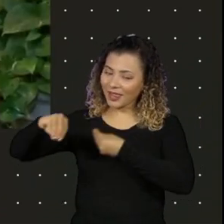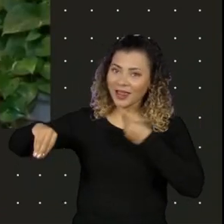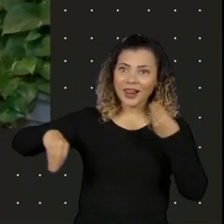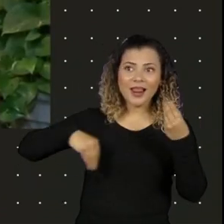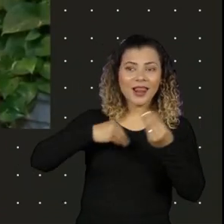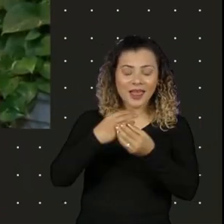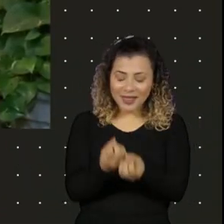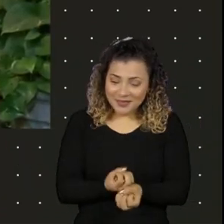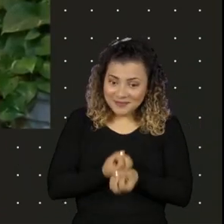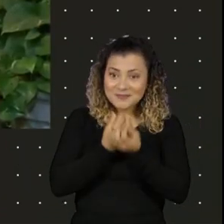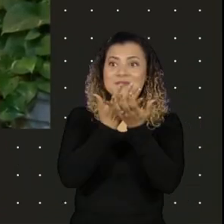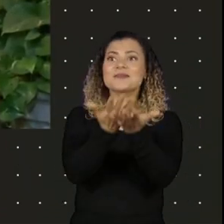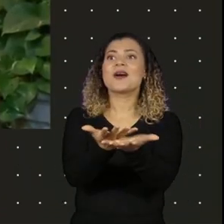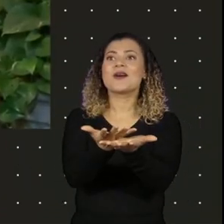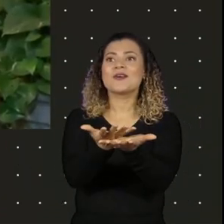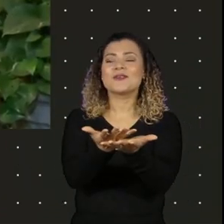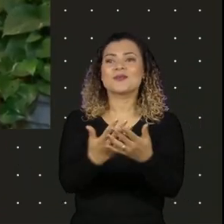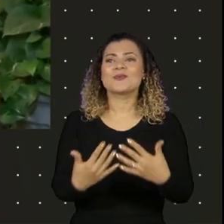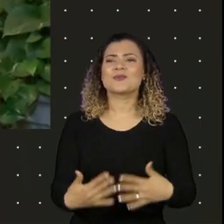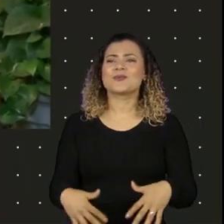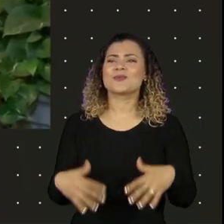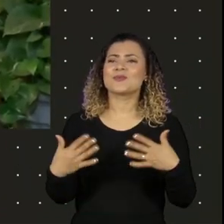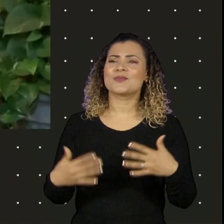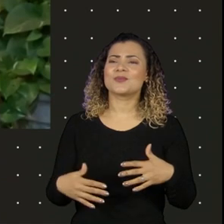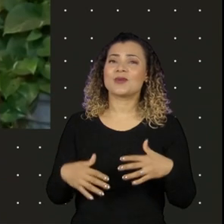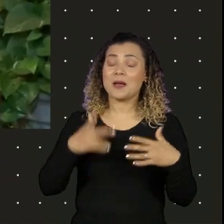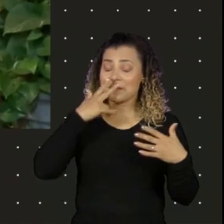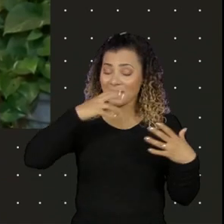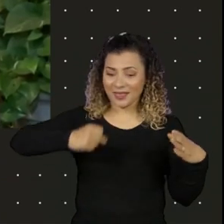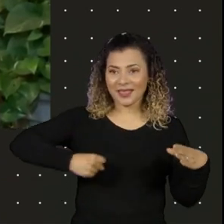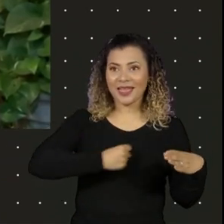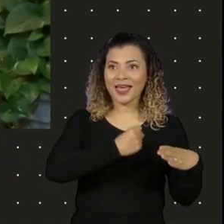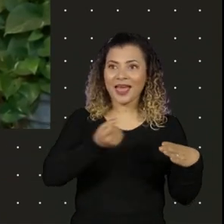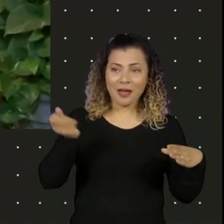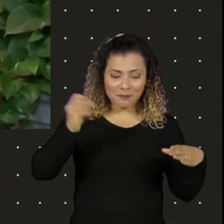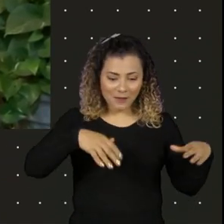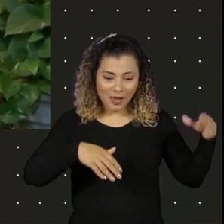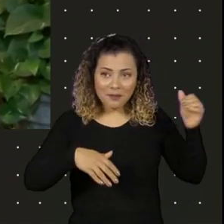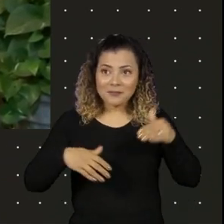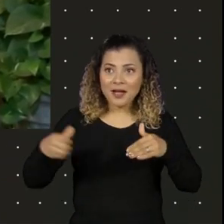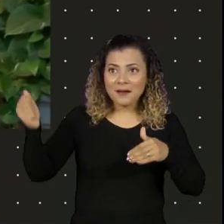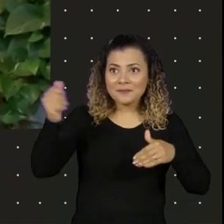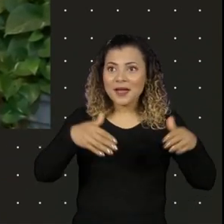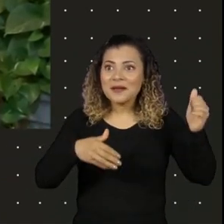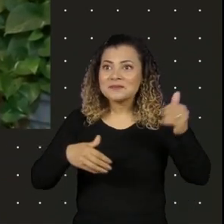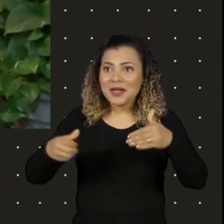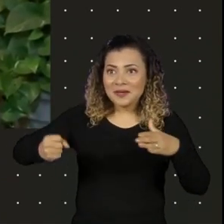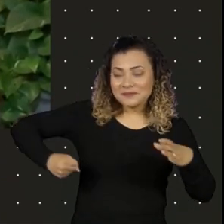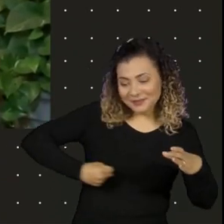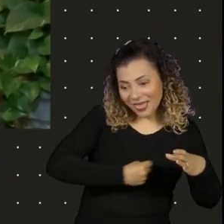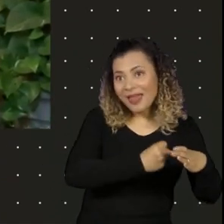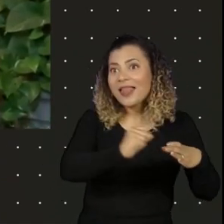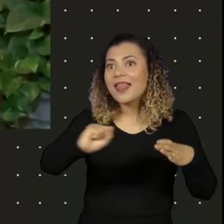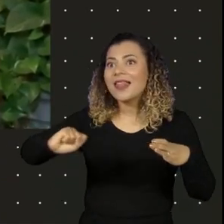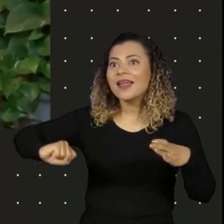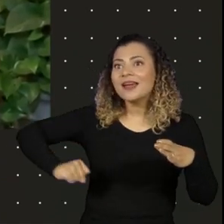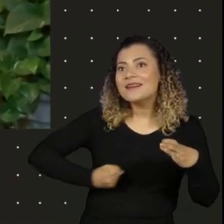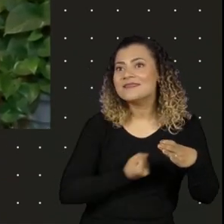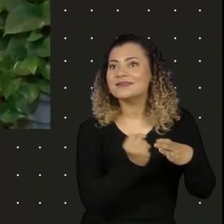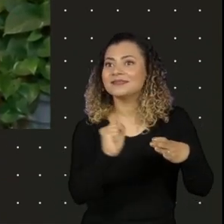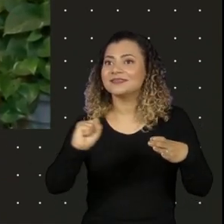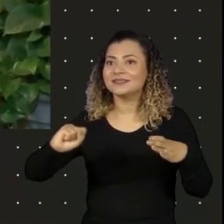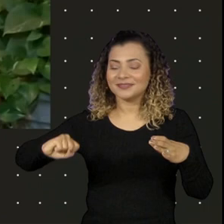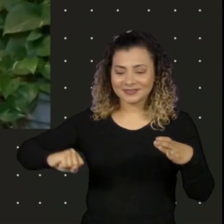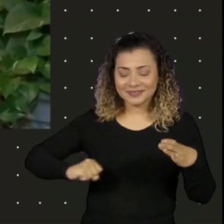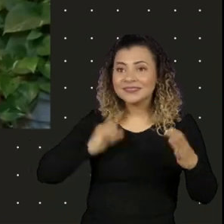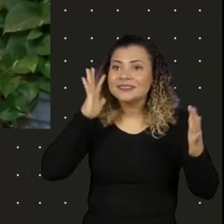faz isso tudo, mano, no caldeirão maluco ali. É isso que eu gosto, entendeu? Porque se